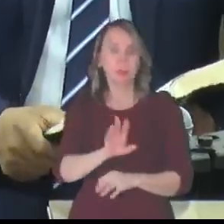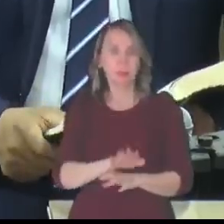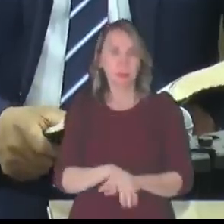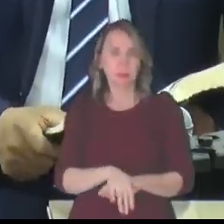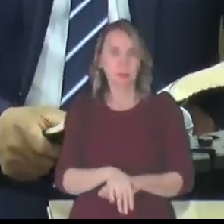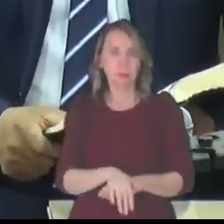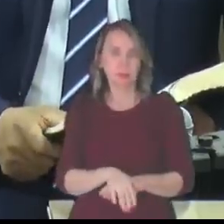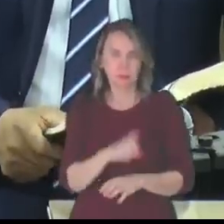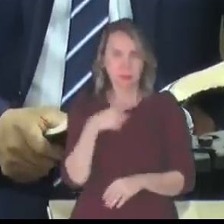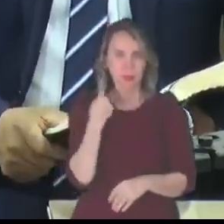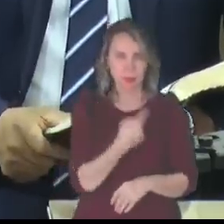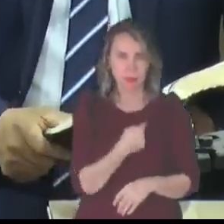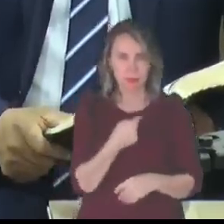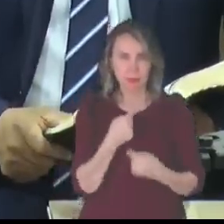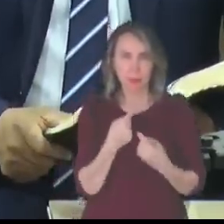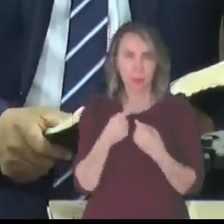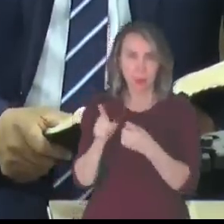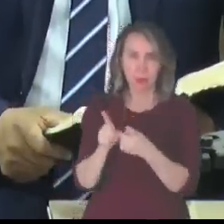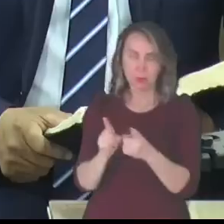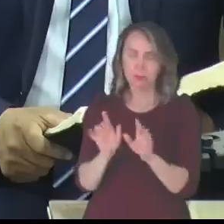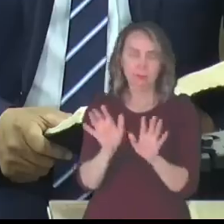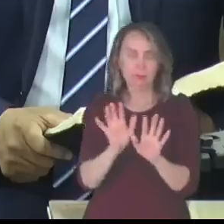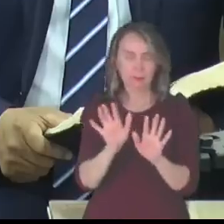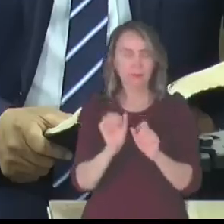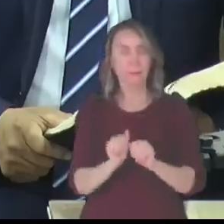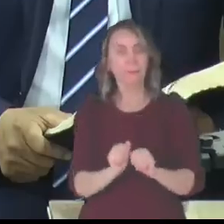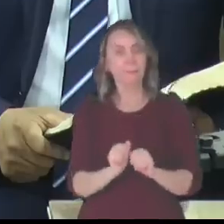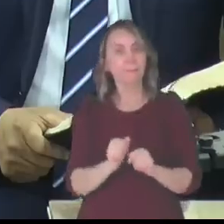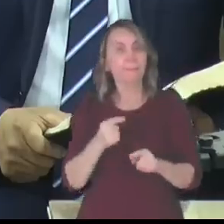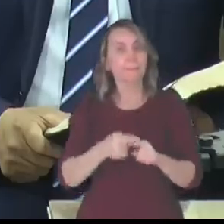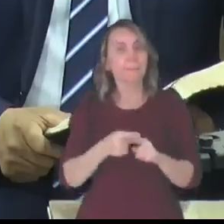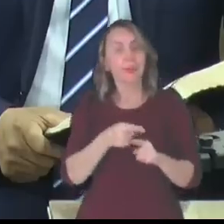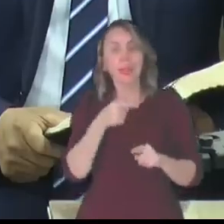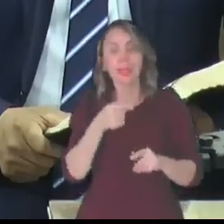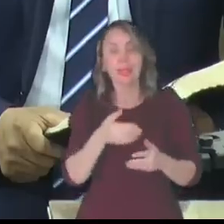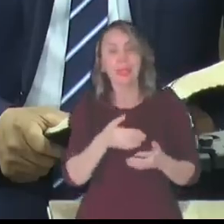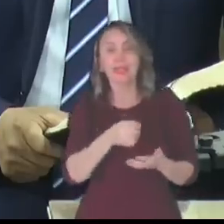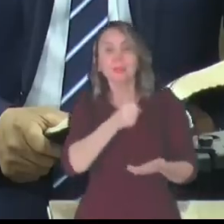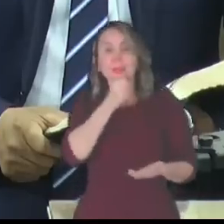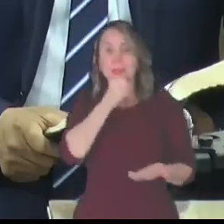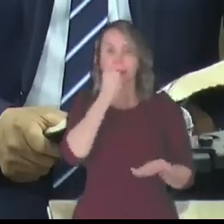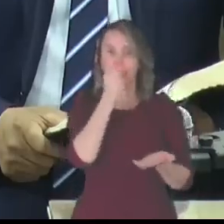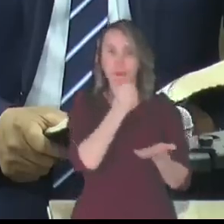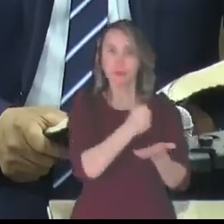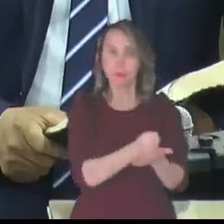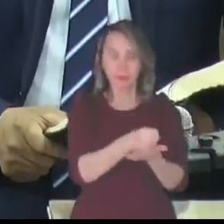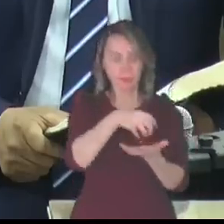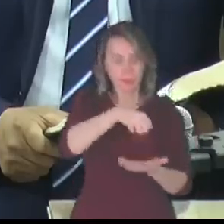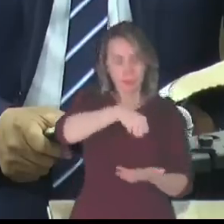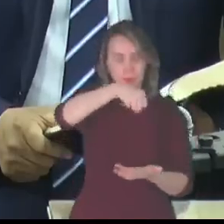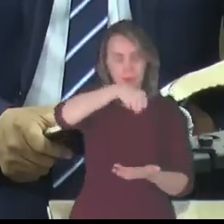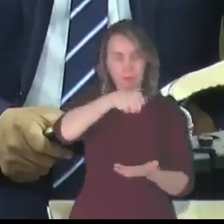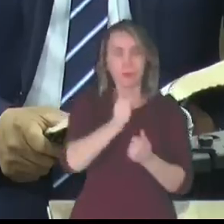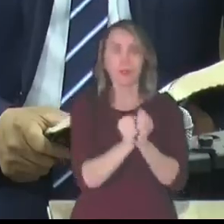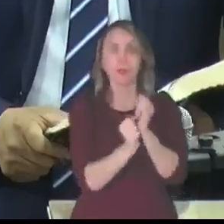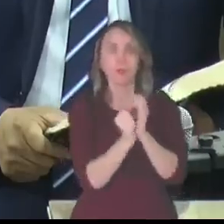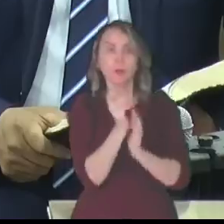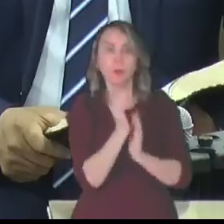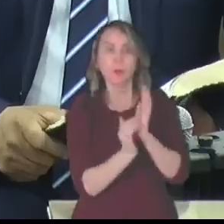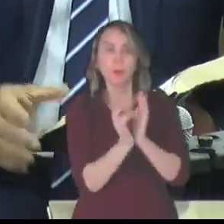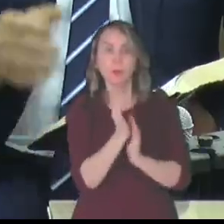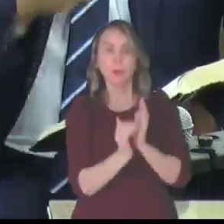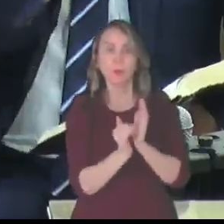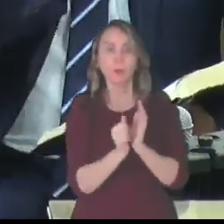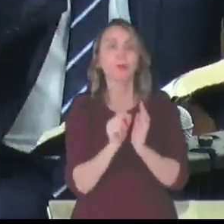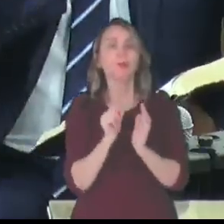é que aquilo no antigo testamento o necessário ou turíbulo eram símbolo que era